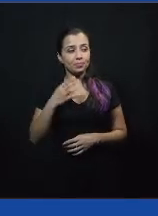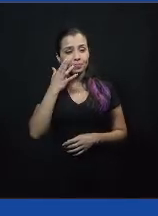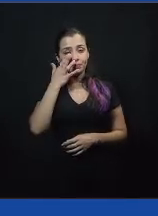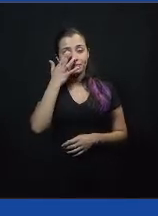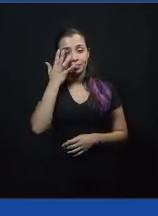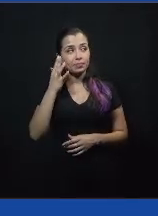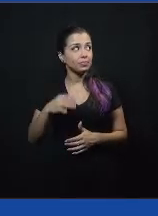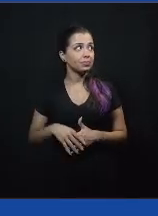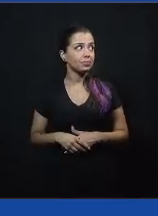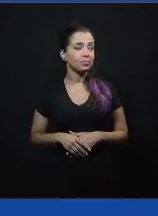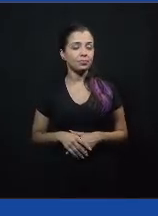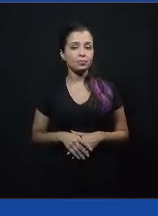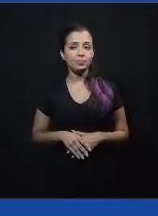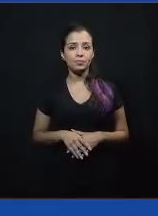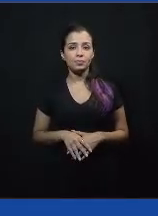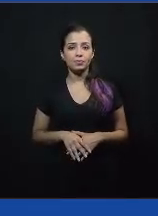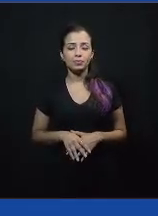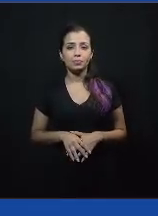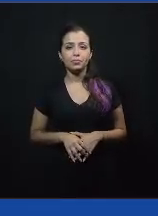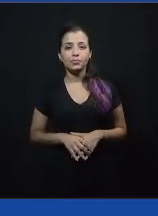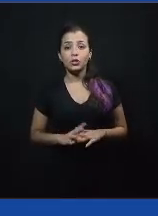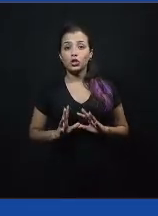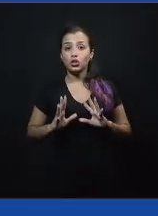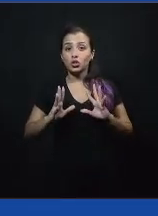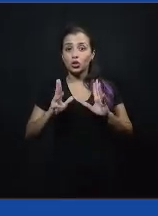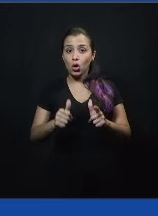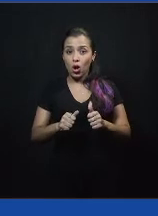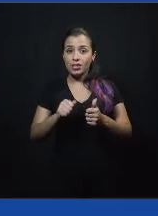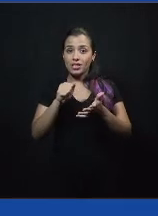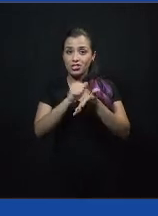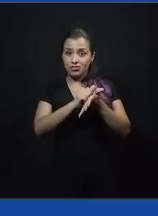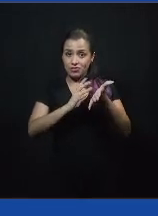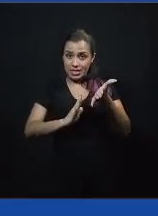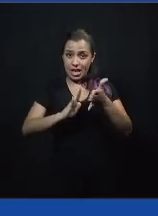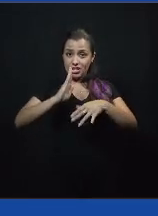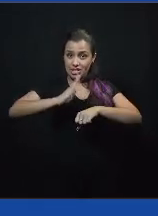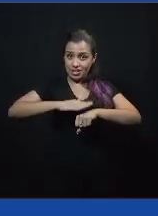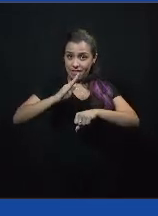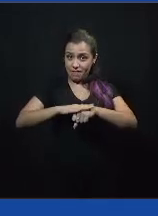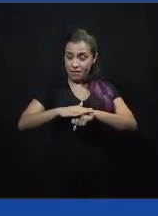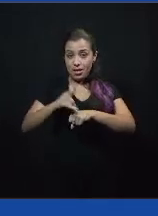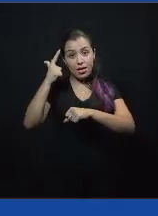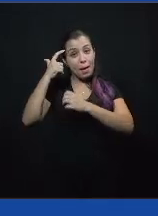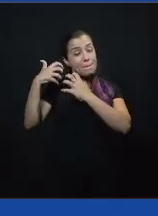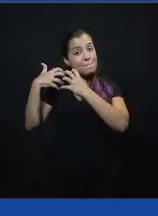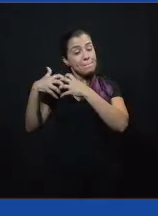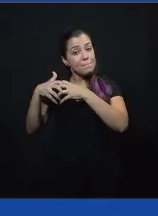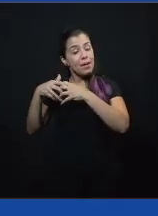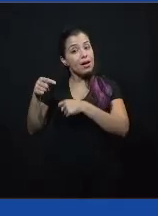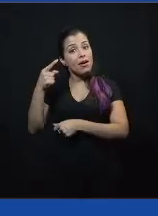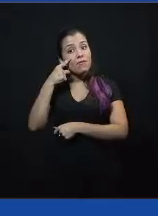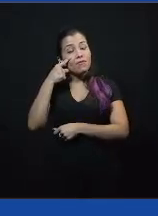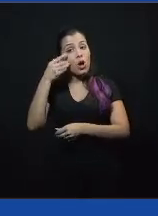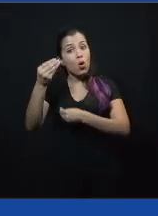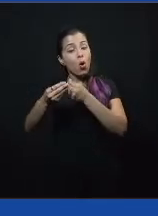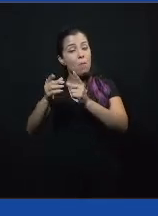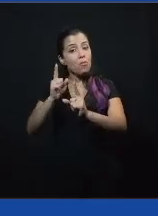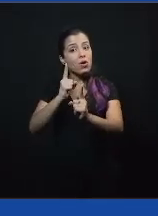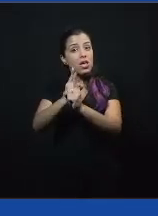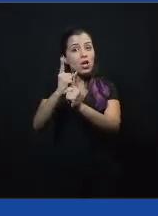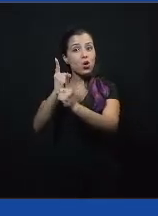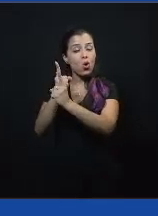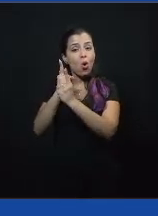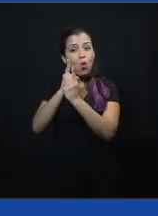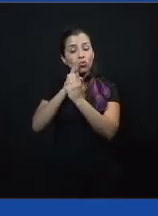que que a gente está fazendo agora com vocês ela foi pensada justamente como uma pitada de como que eram nossos encontros online